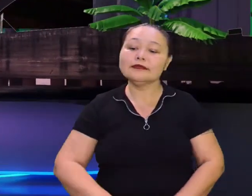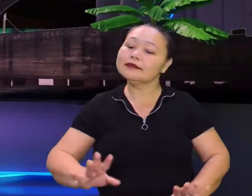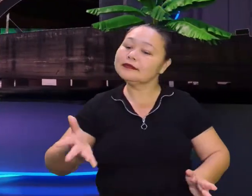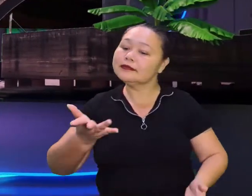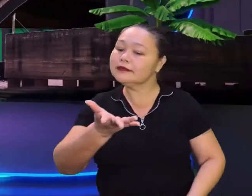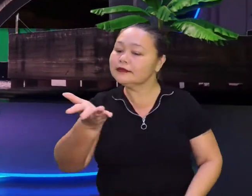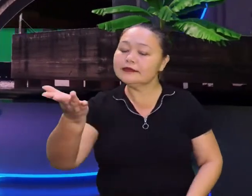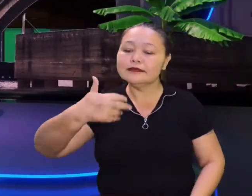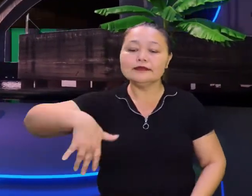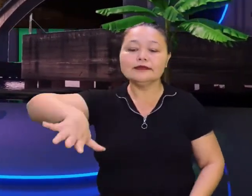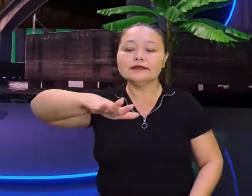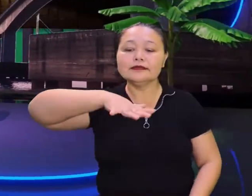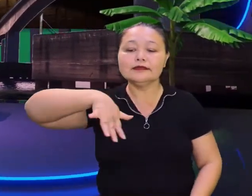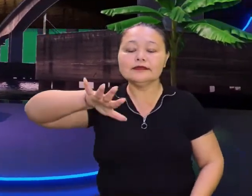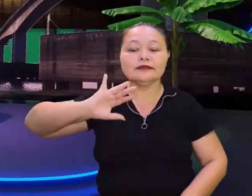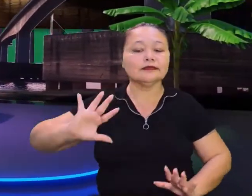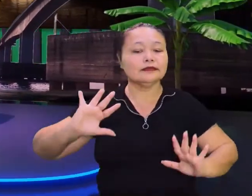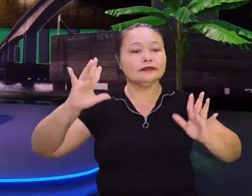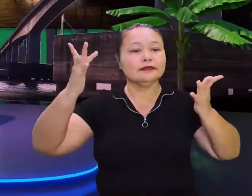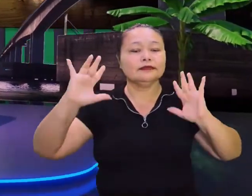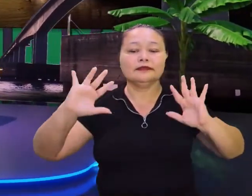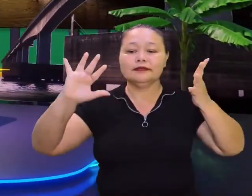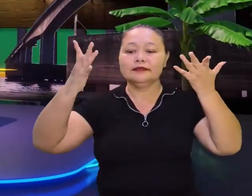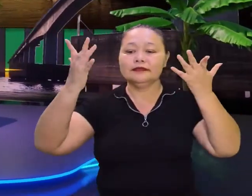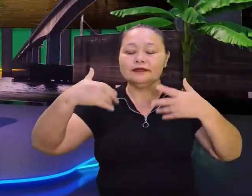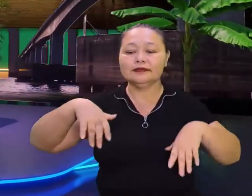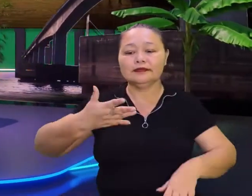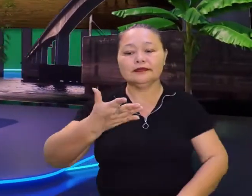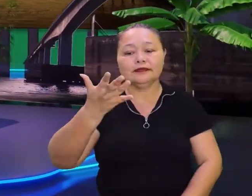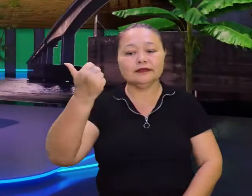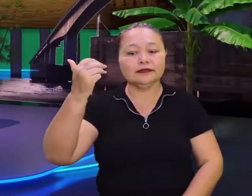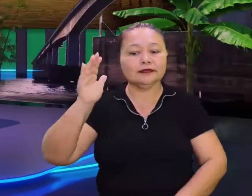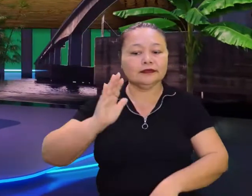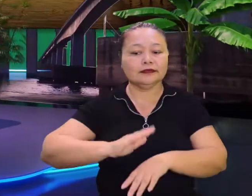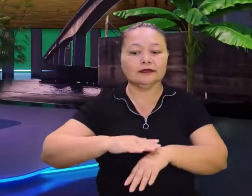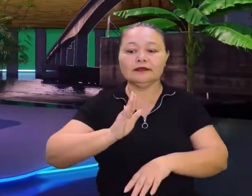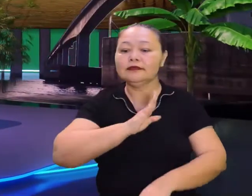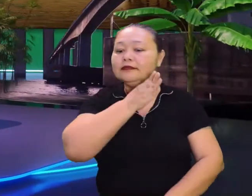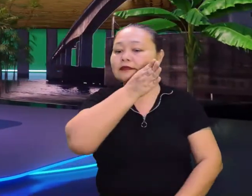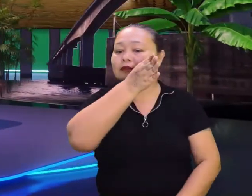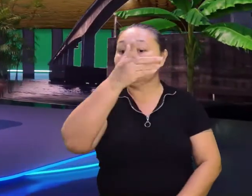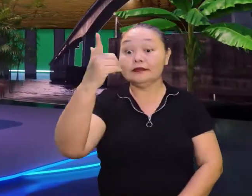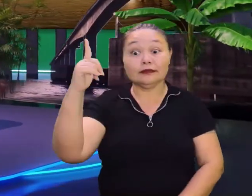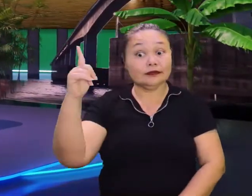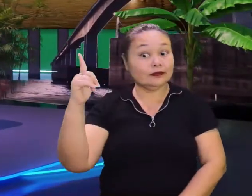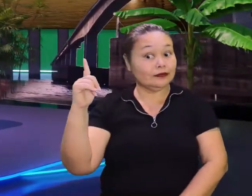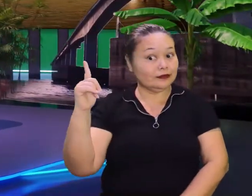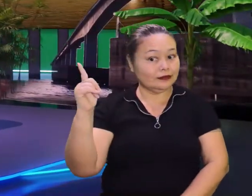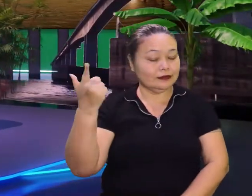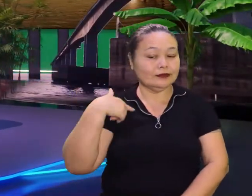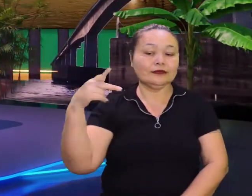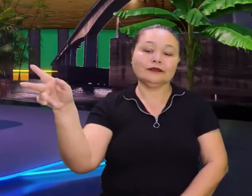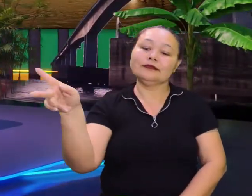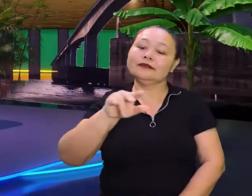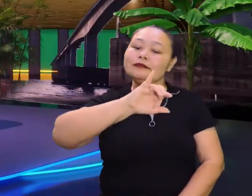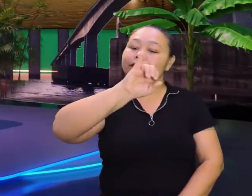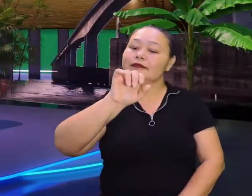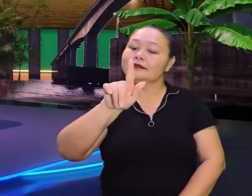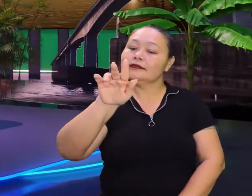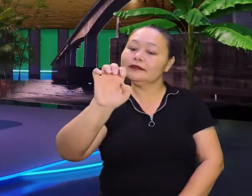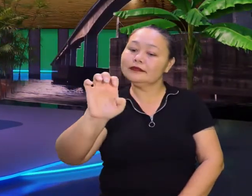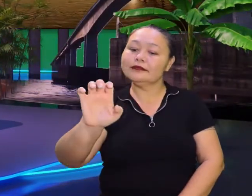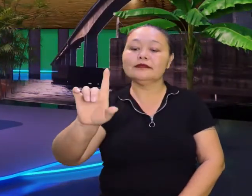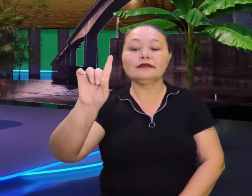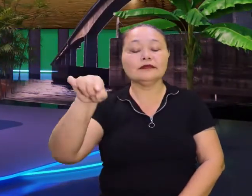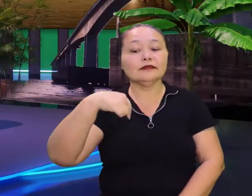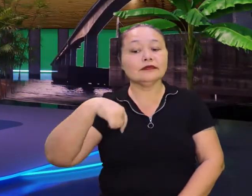E aí, galera, salve, salve! Vamos para mais uma viagem geográfica. Professor Jorge na